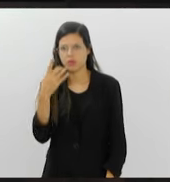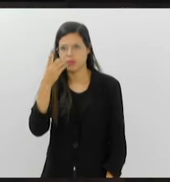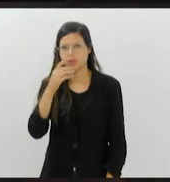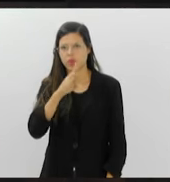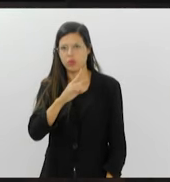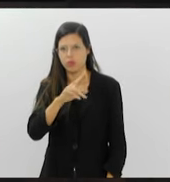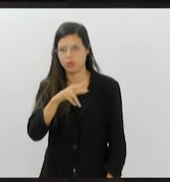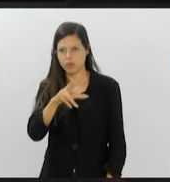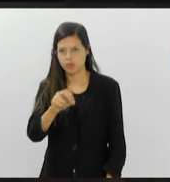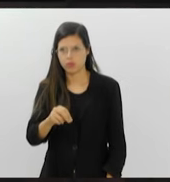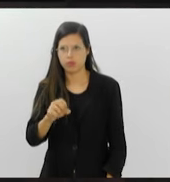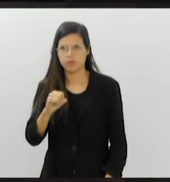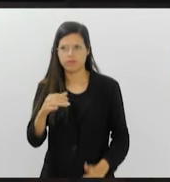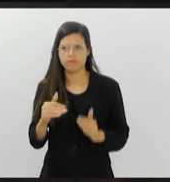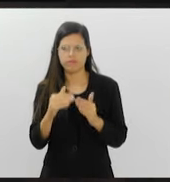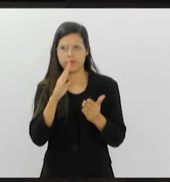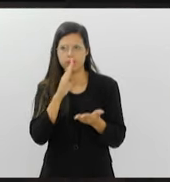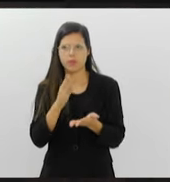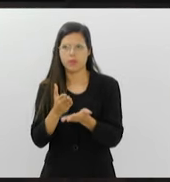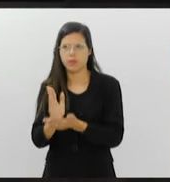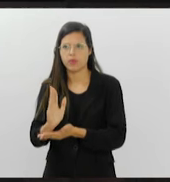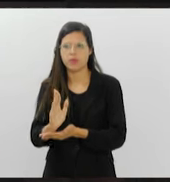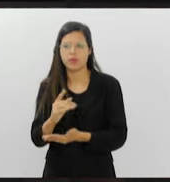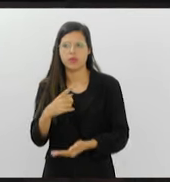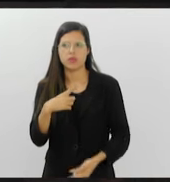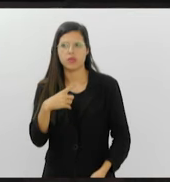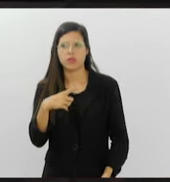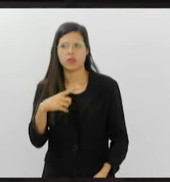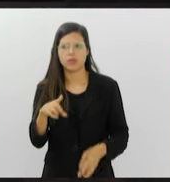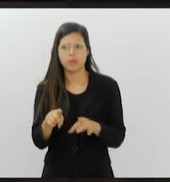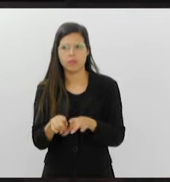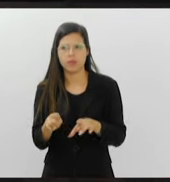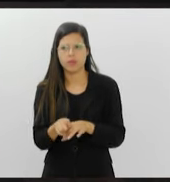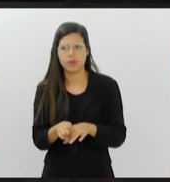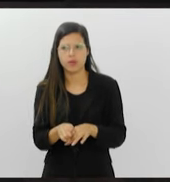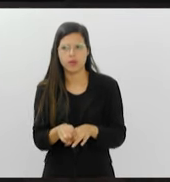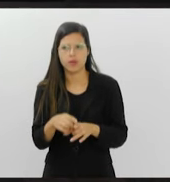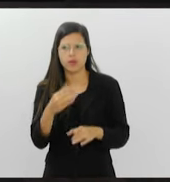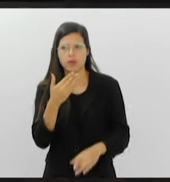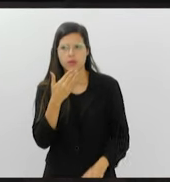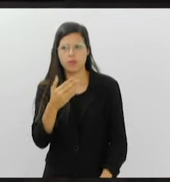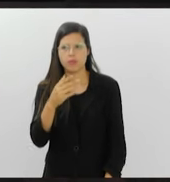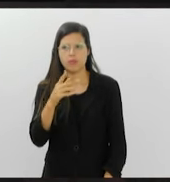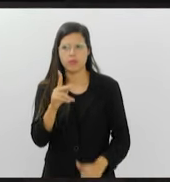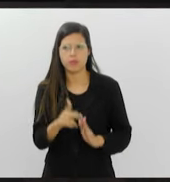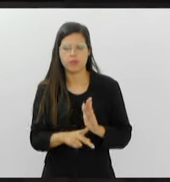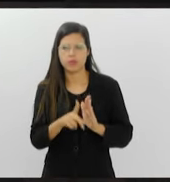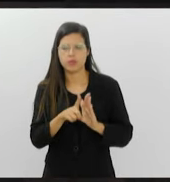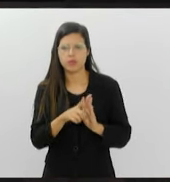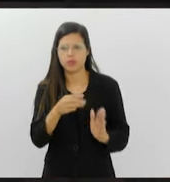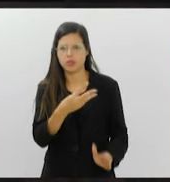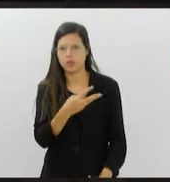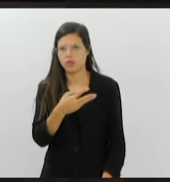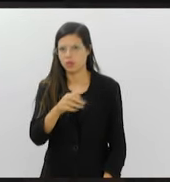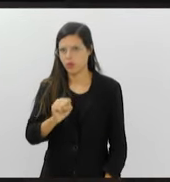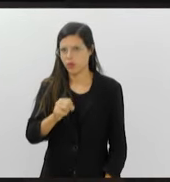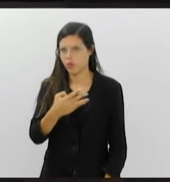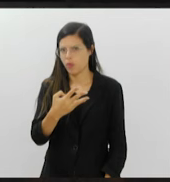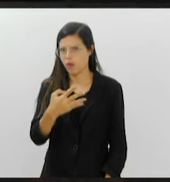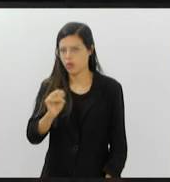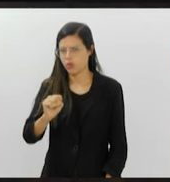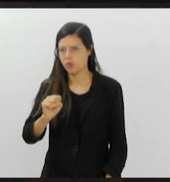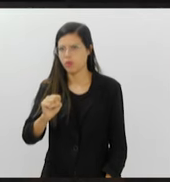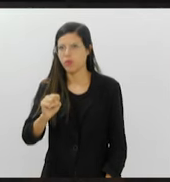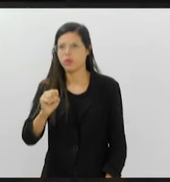Os senhores que aprovam, permaneçam como estão. Aprovado. Há sobre a mesa requerimento de inclusão na hora do dia do projeto 3848 de 24, do